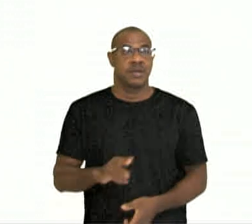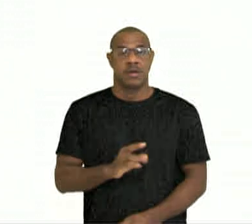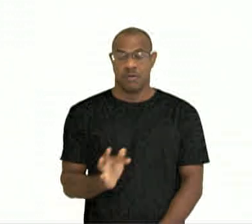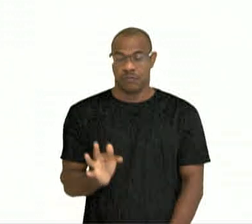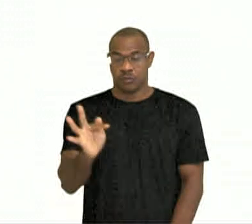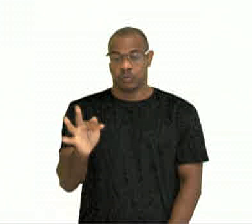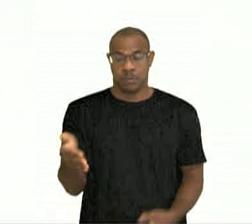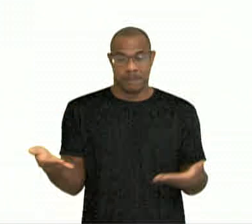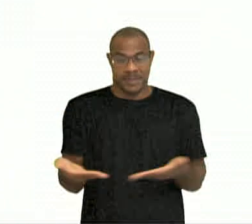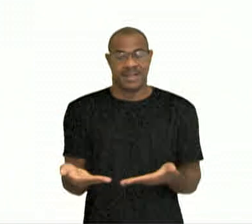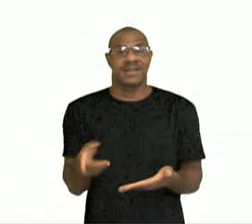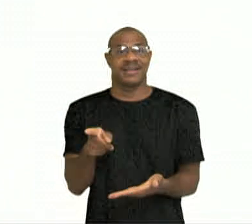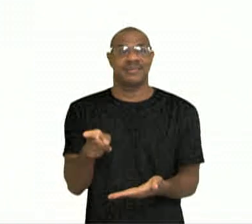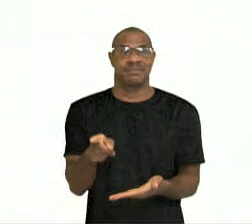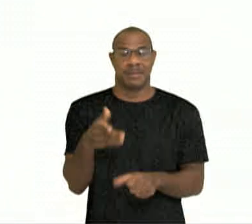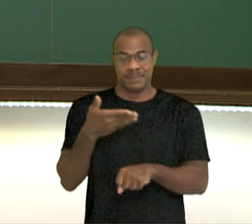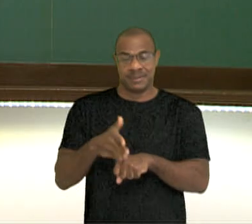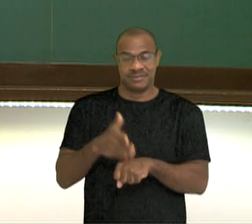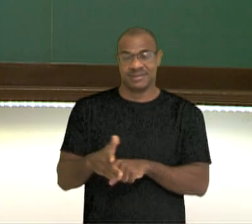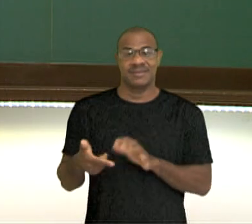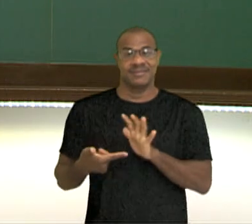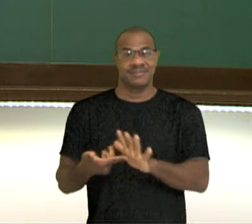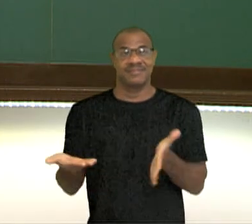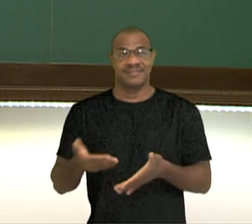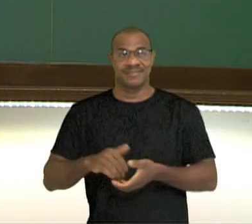do presente para indicar isso.